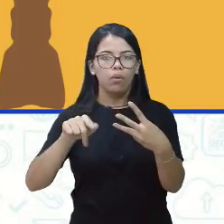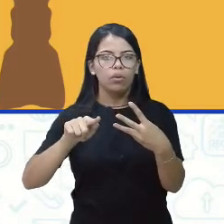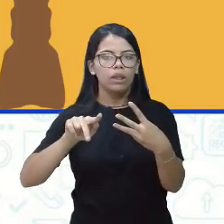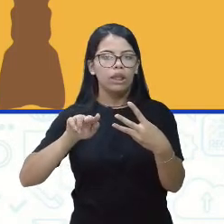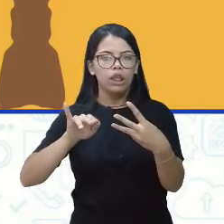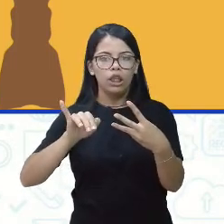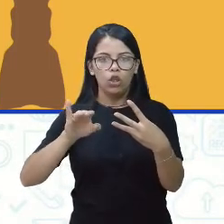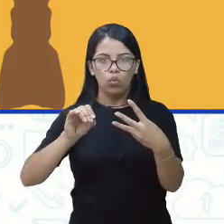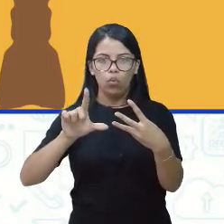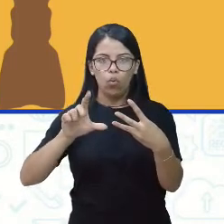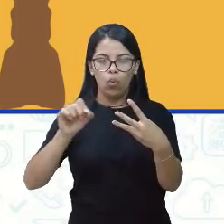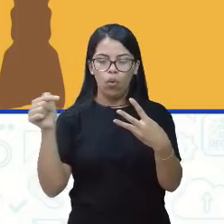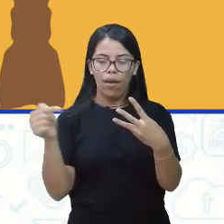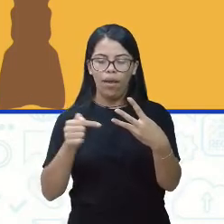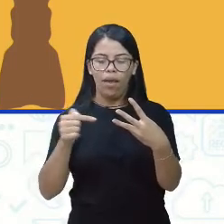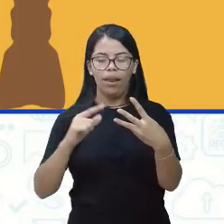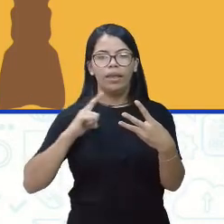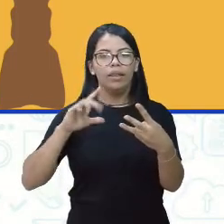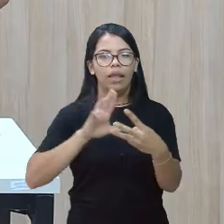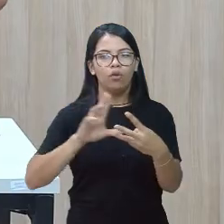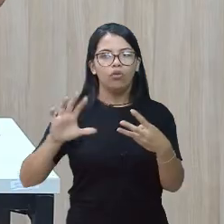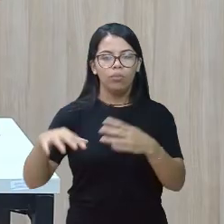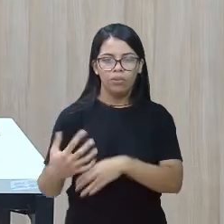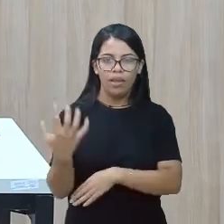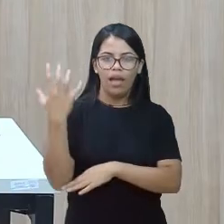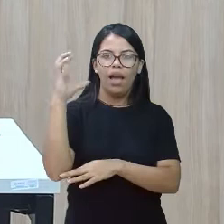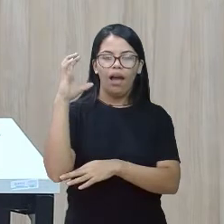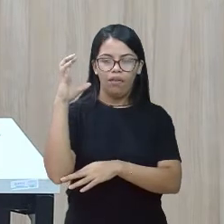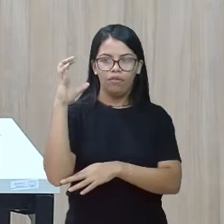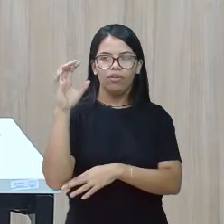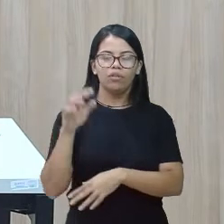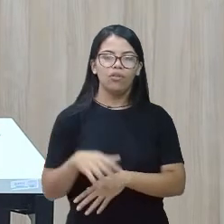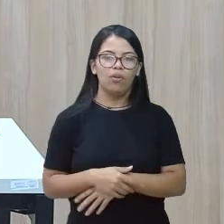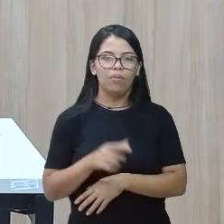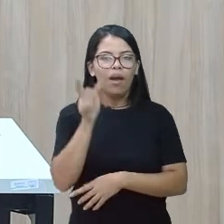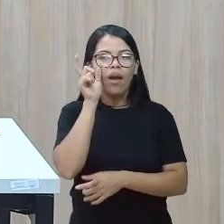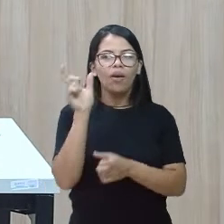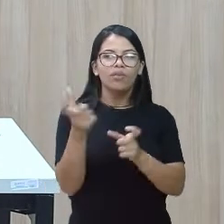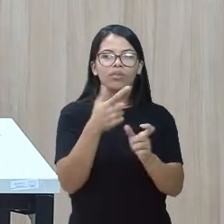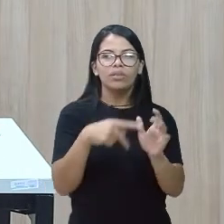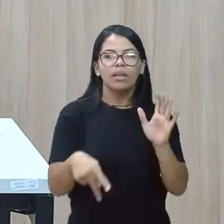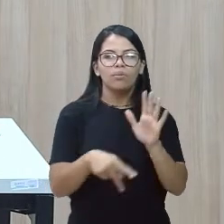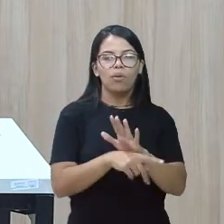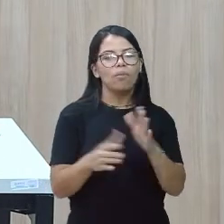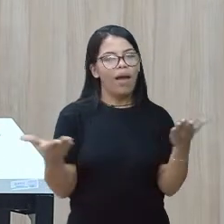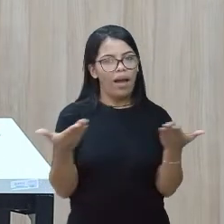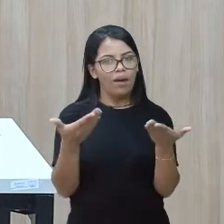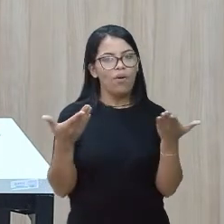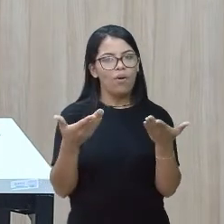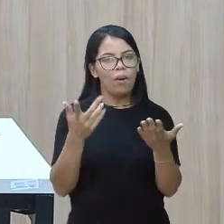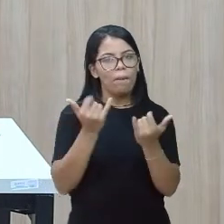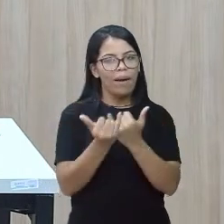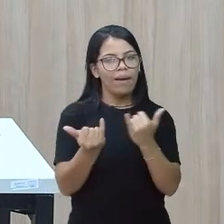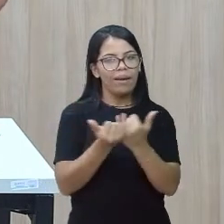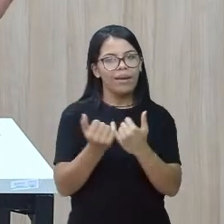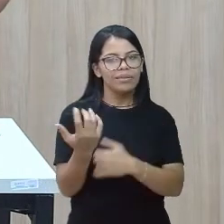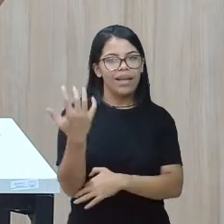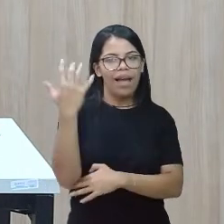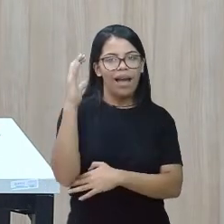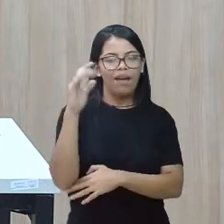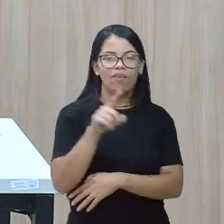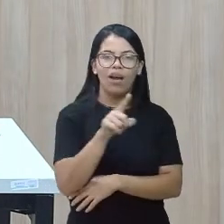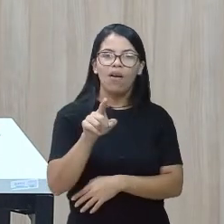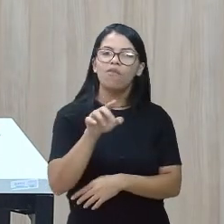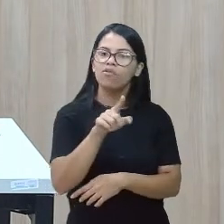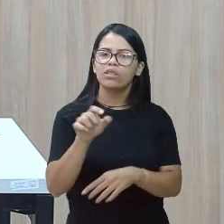de árvore brônquica. É uma curiosidade em relação ao nosso corpo, né? Vocês podem até pegar os amigos aí dizendo, sabia